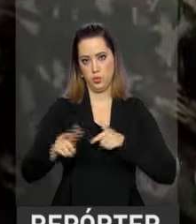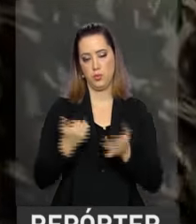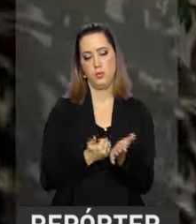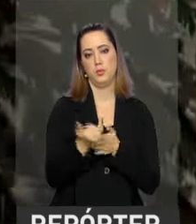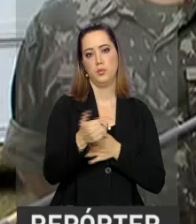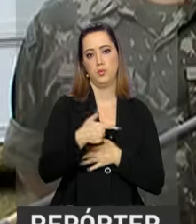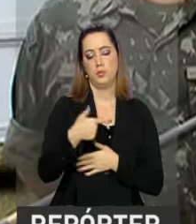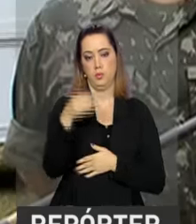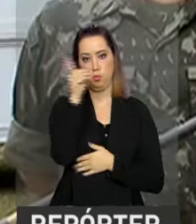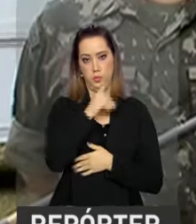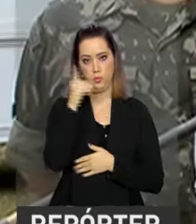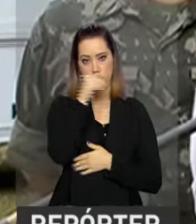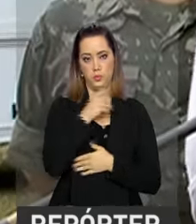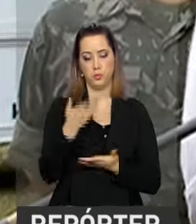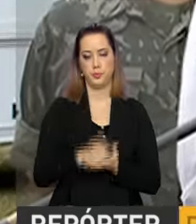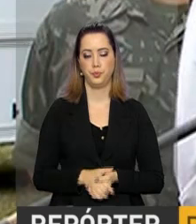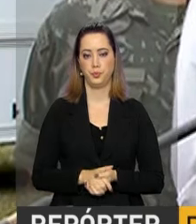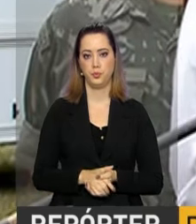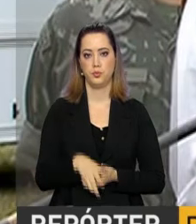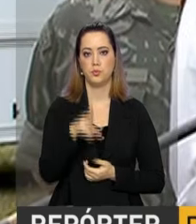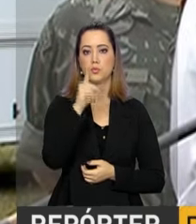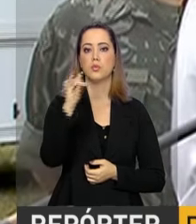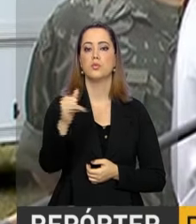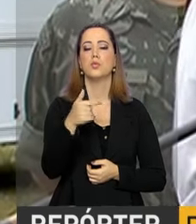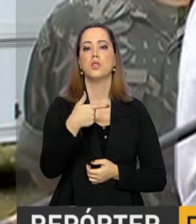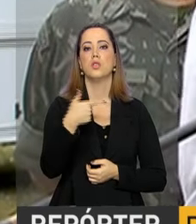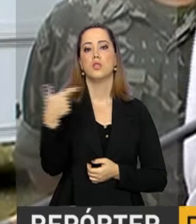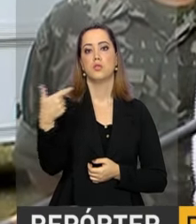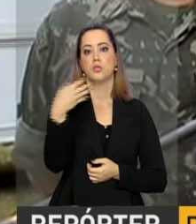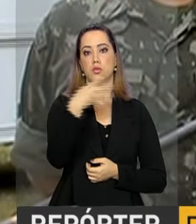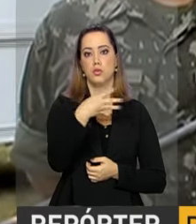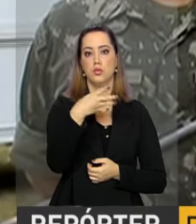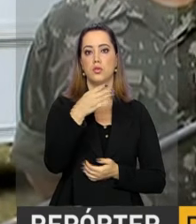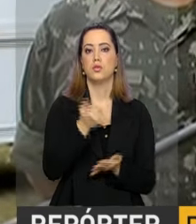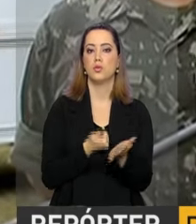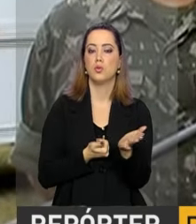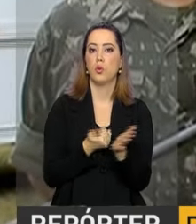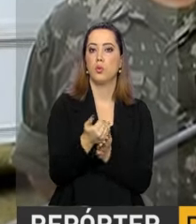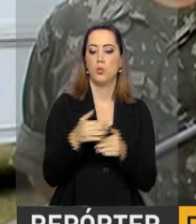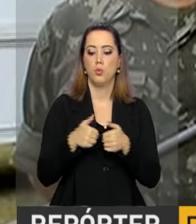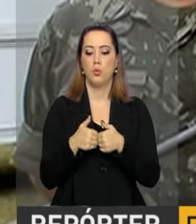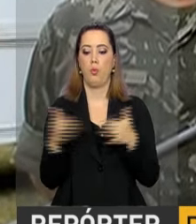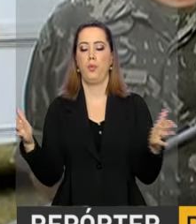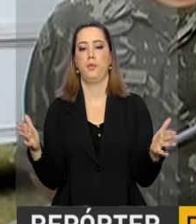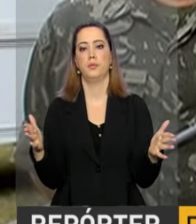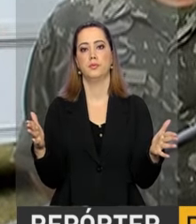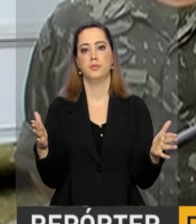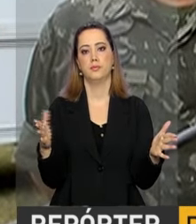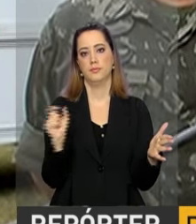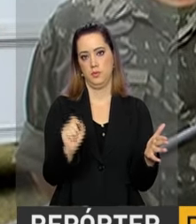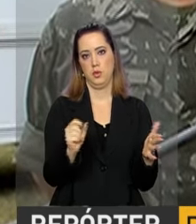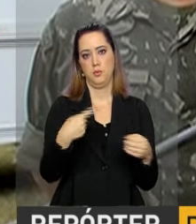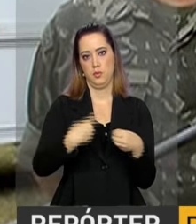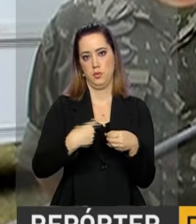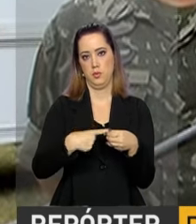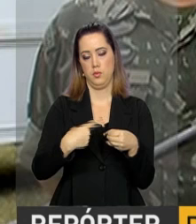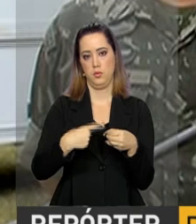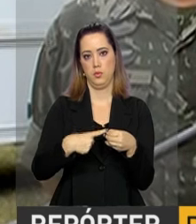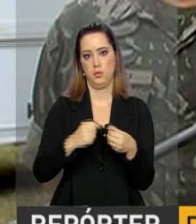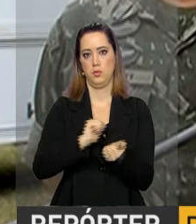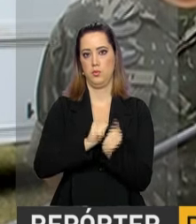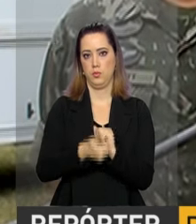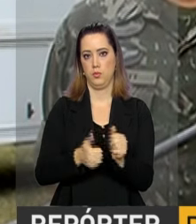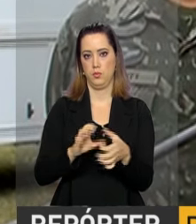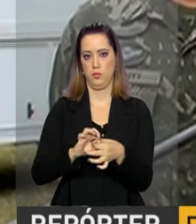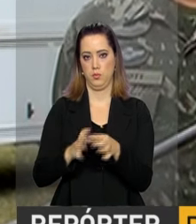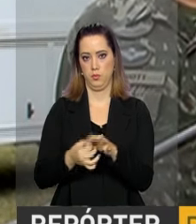de domingo. No dia 24 é exatamente quando a Vila Olímpica será aberta oficialmente. E também,